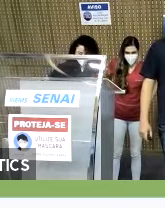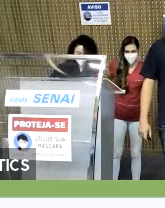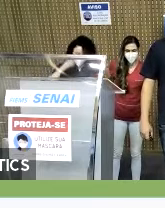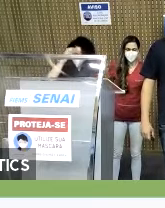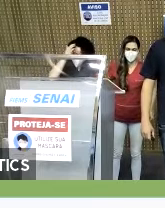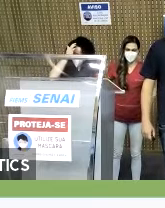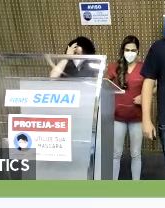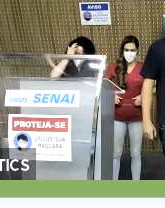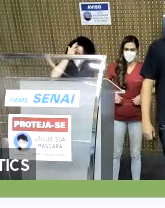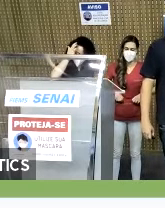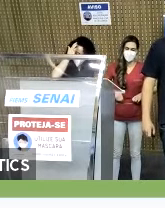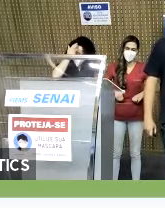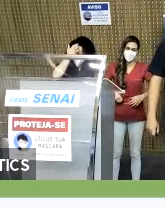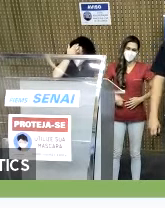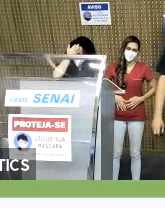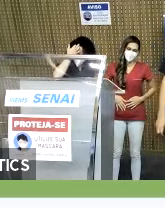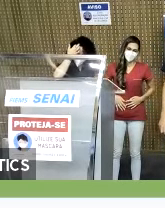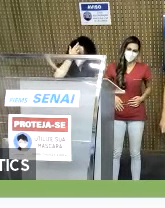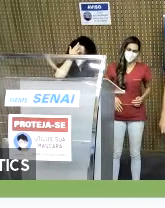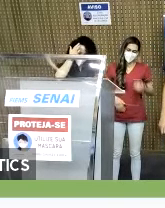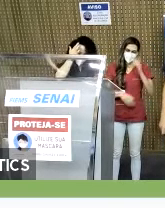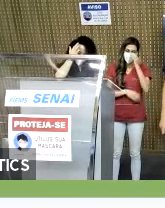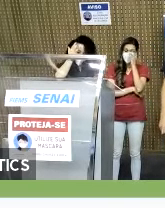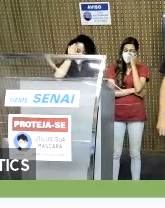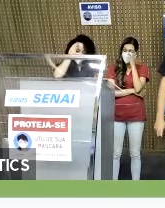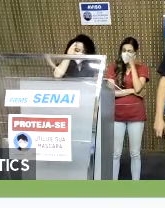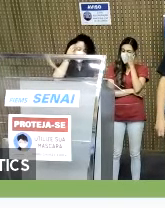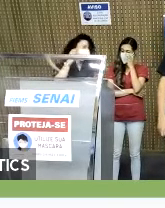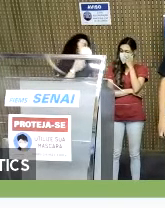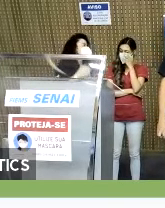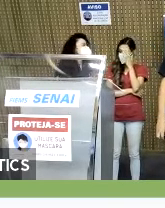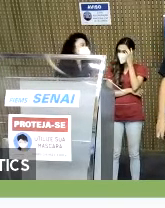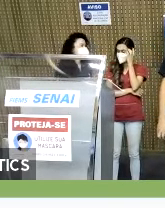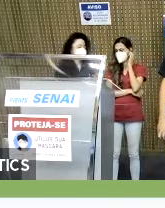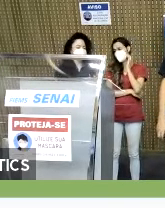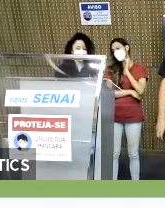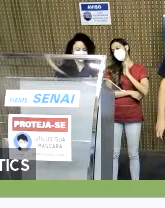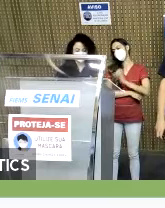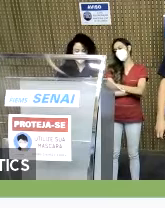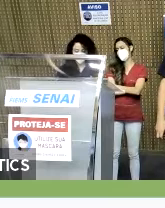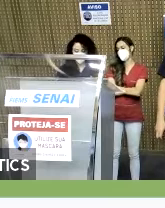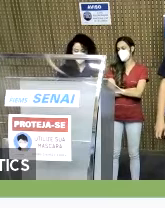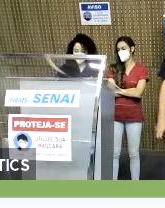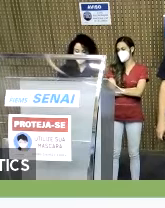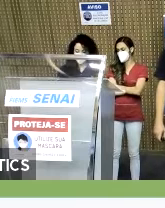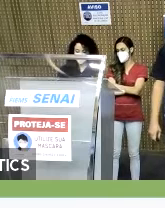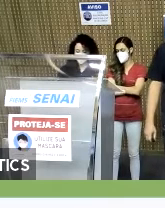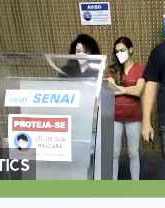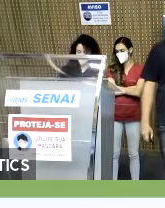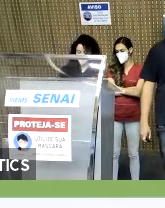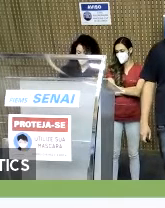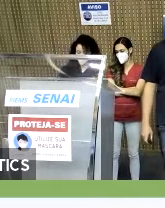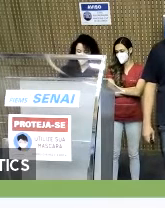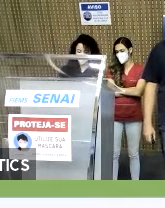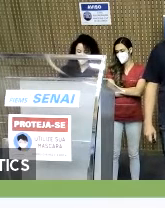CISREG odontológico, em 2020 a gente não teve informações, não consegui puxar nenhum tipo de solicitação. Em 2021